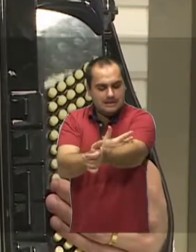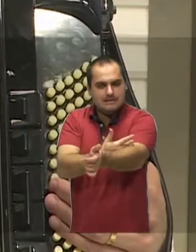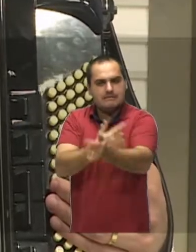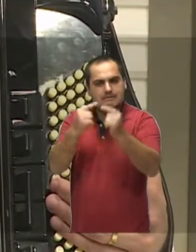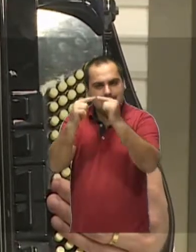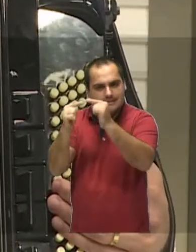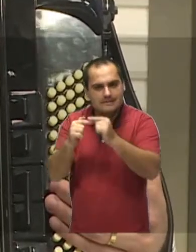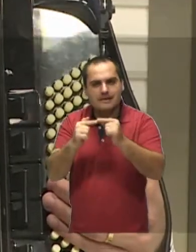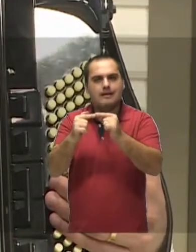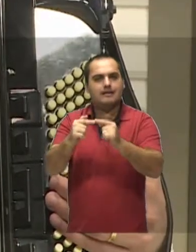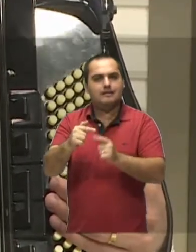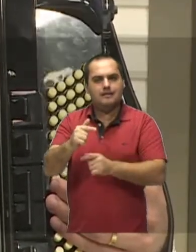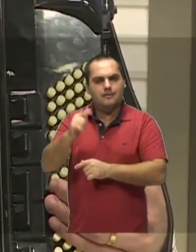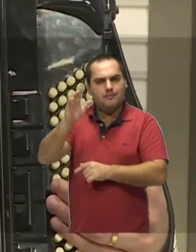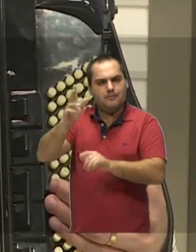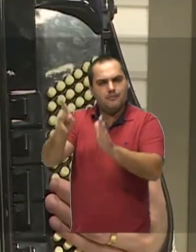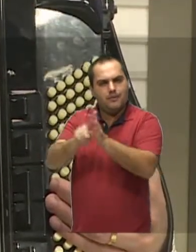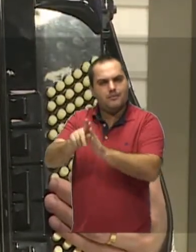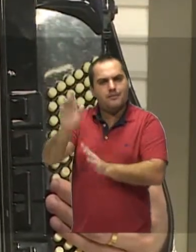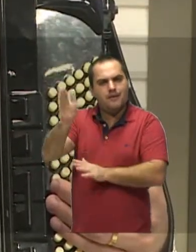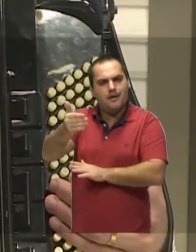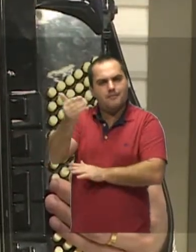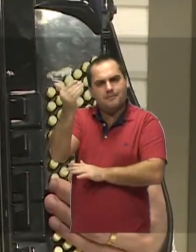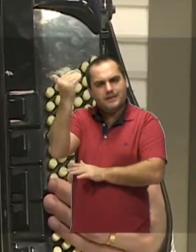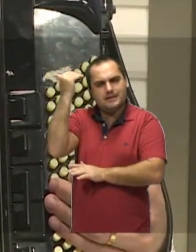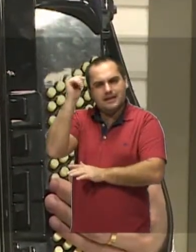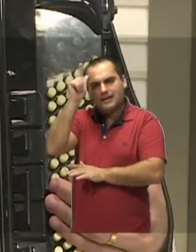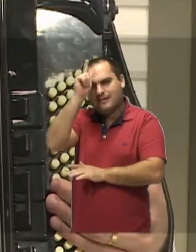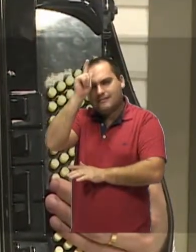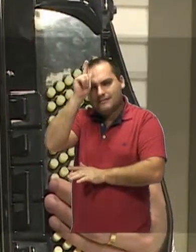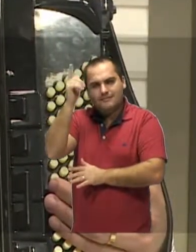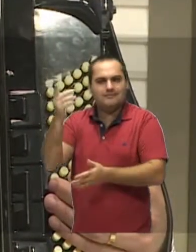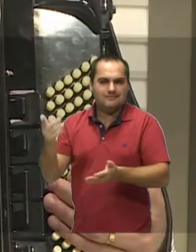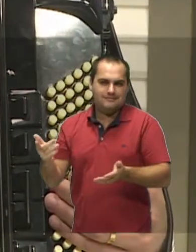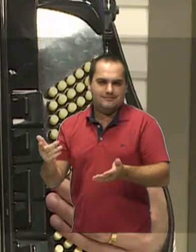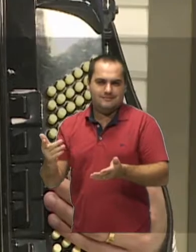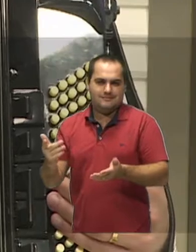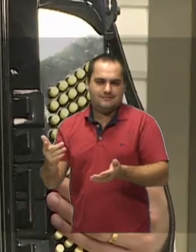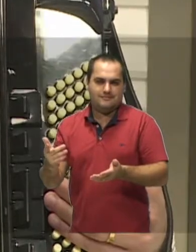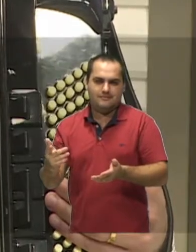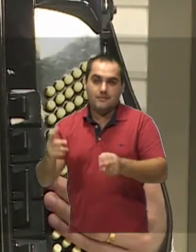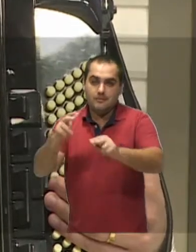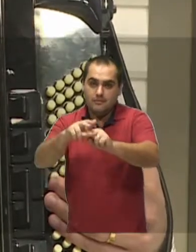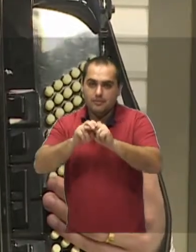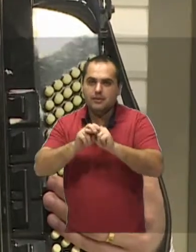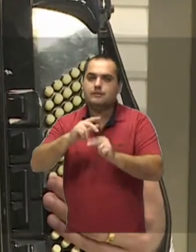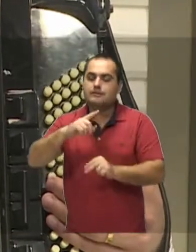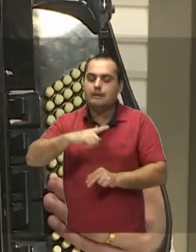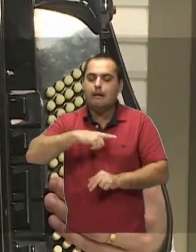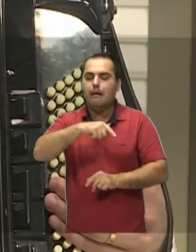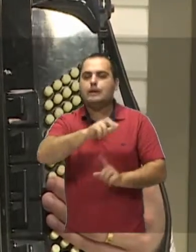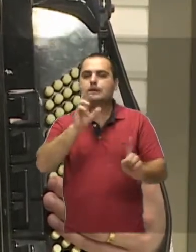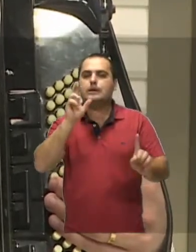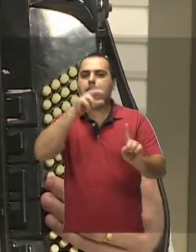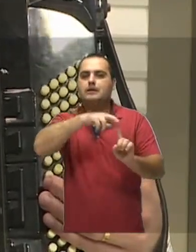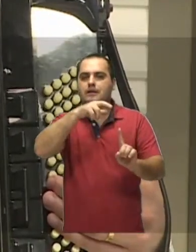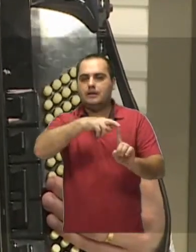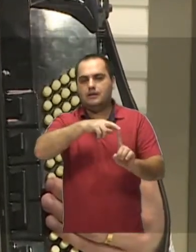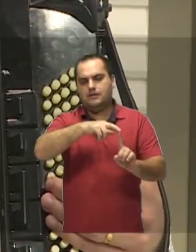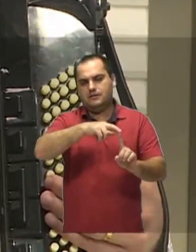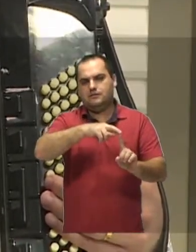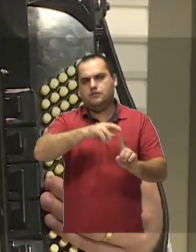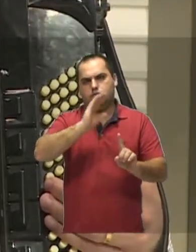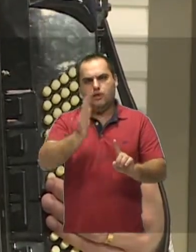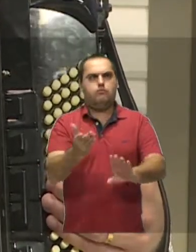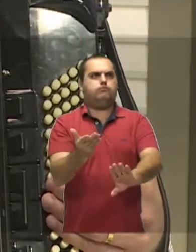né? Da Grécia Antiga. Então, a gente acaba tendo essa referência apesar de muito tempo